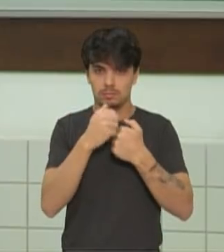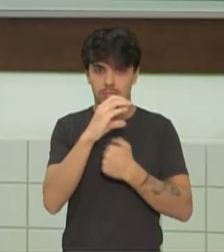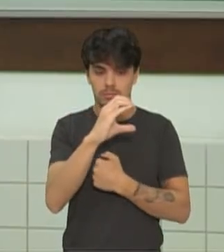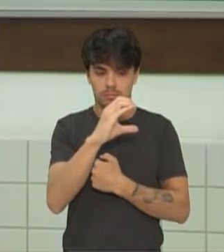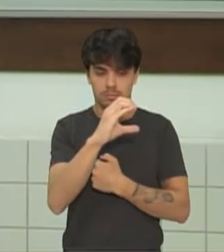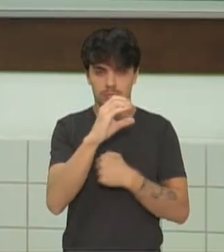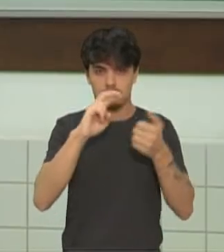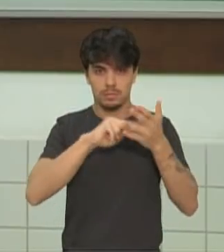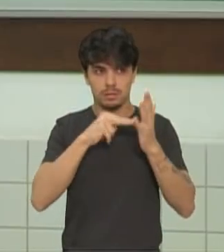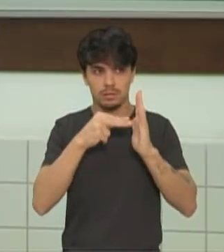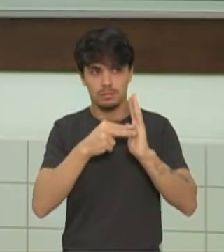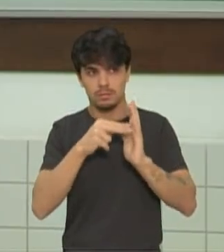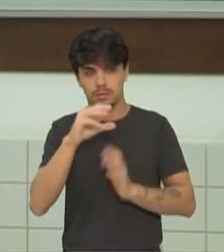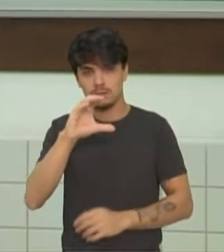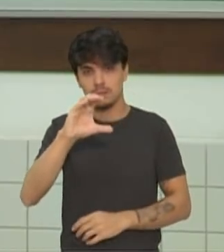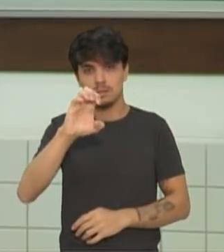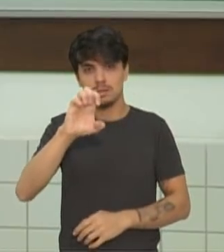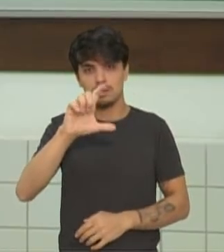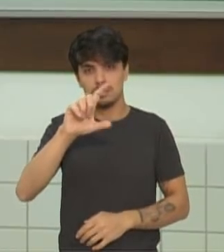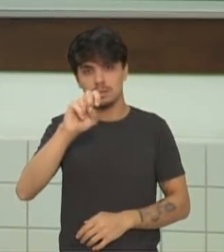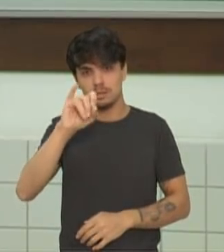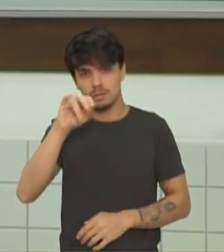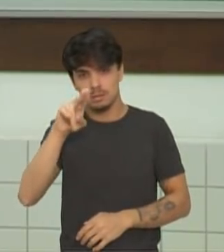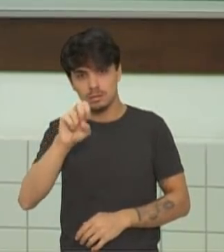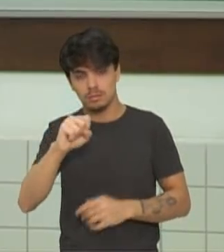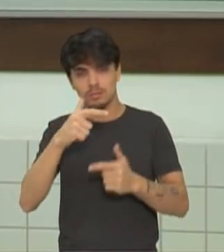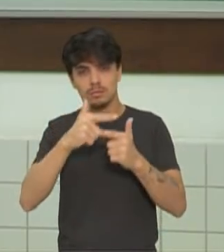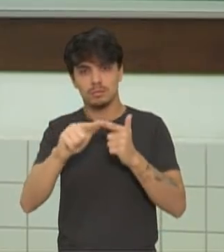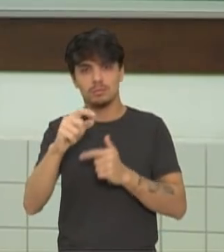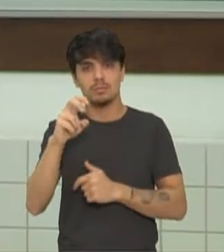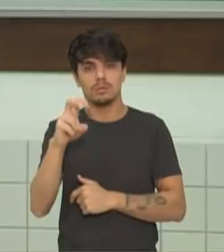de Celsius divididos por 5